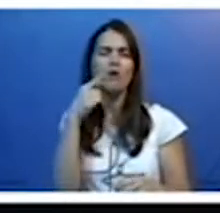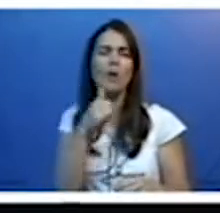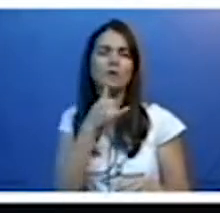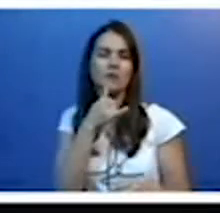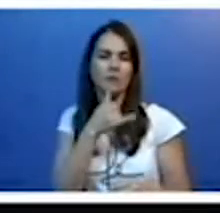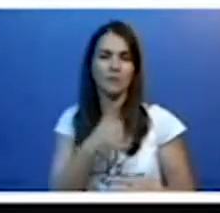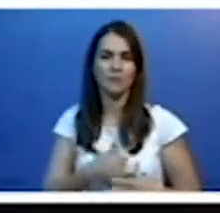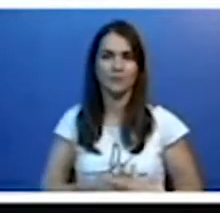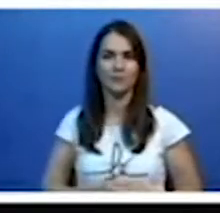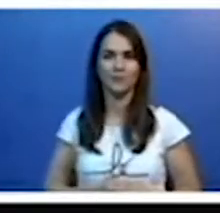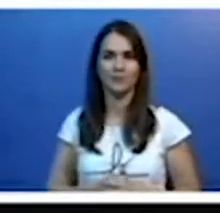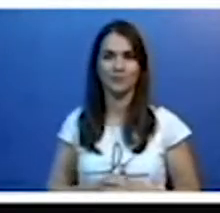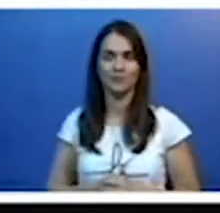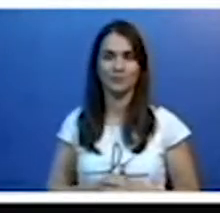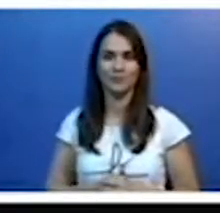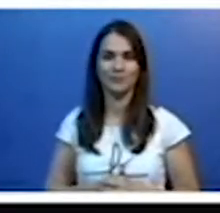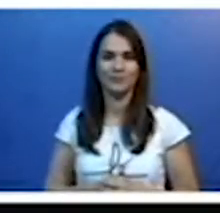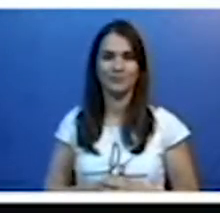fácil. Vamos lá.